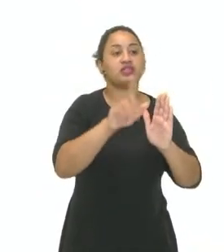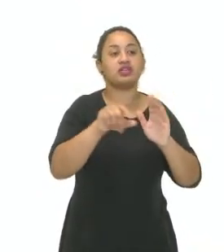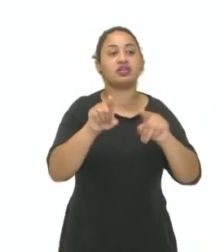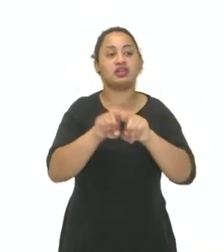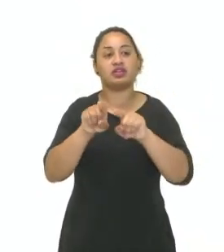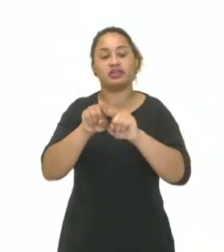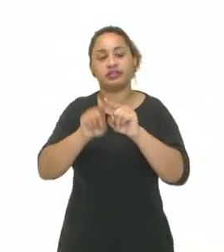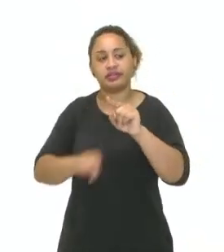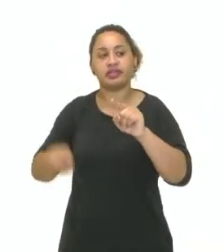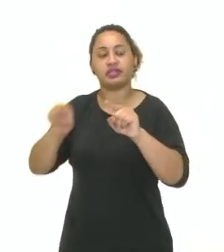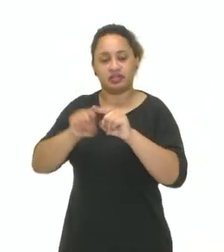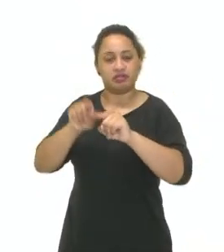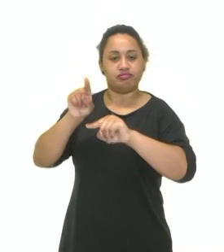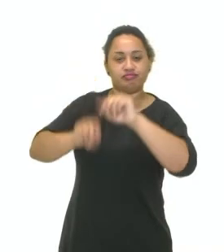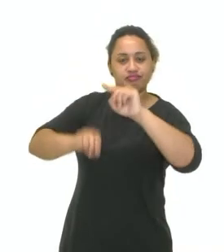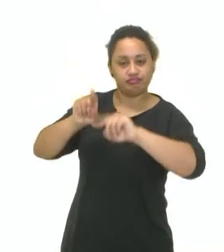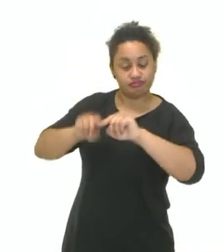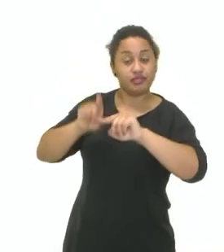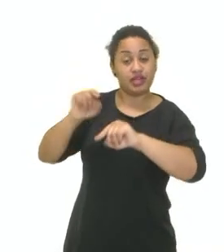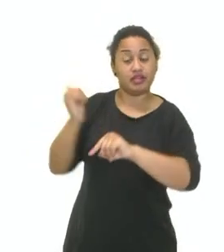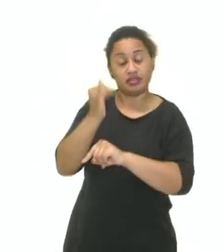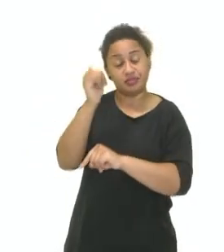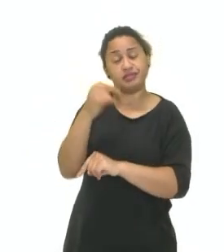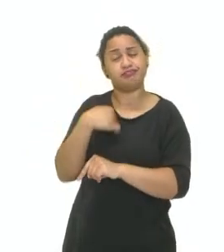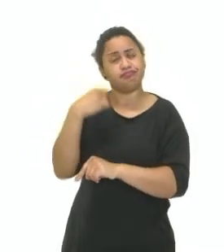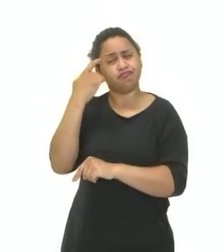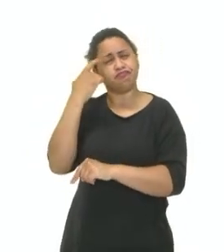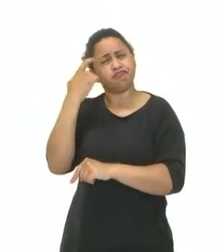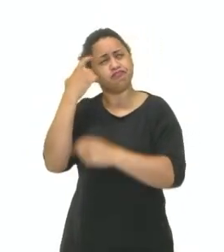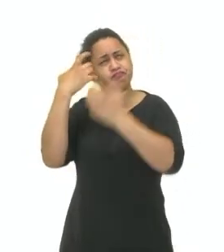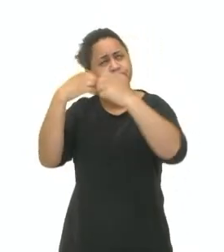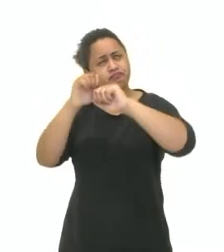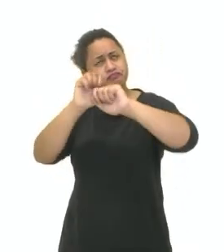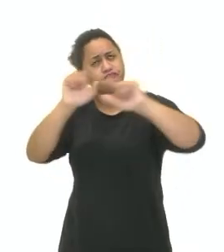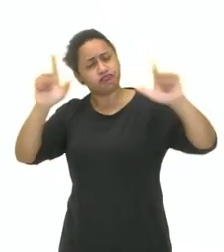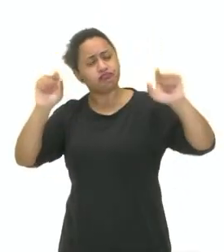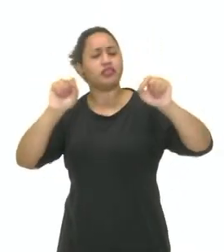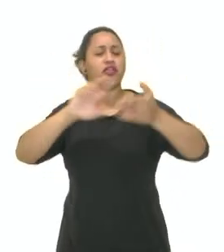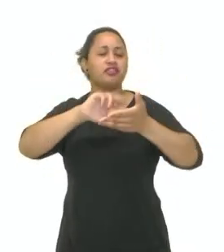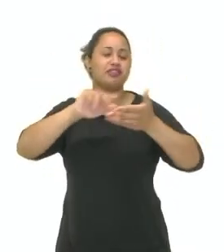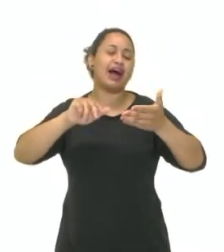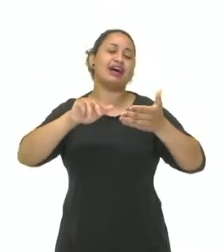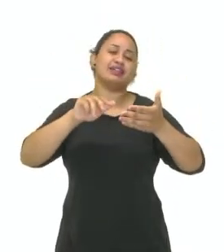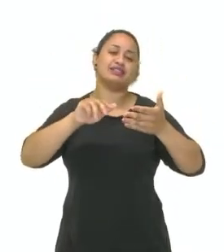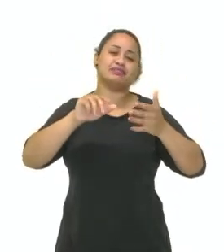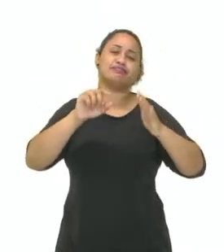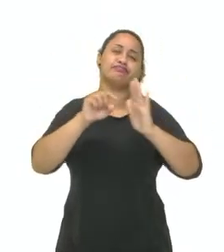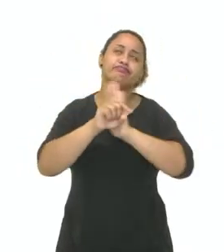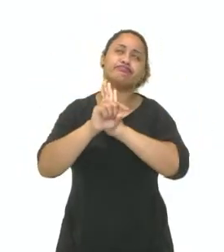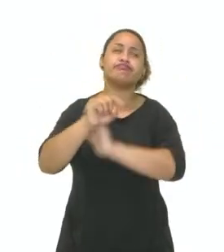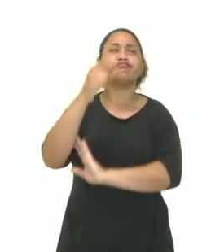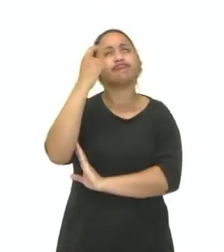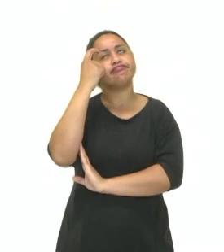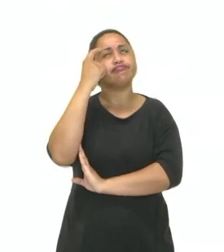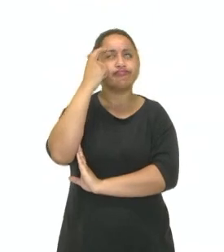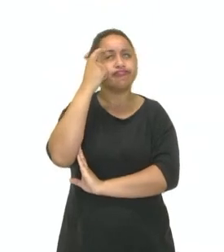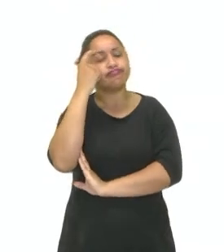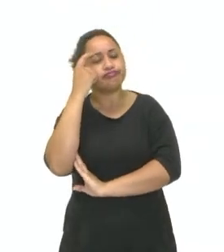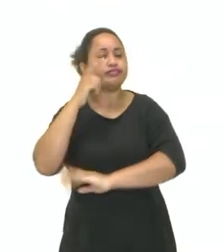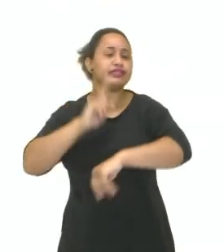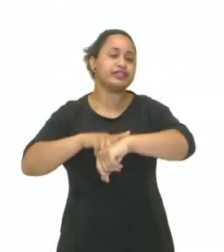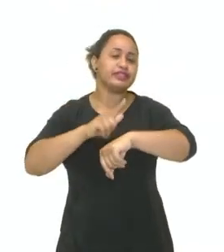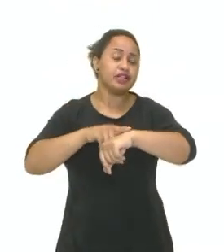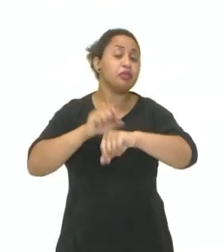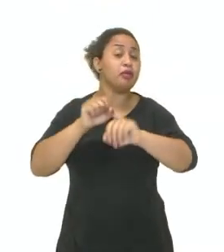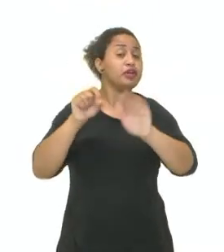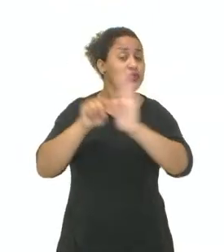Também é importante você ter essa noção. Então pensa bem, né? São várias questões que você vai poder pensar com bastante tempo. Você pode até perguntar para